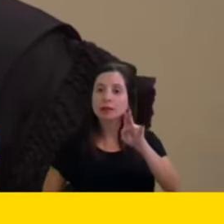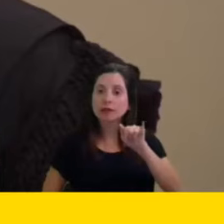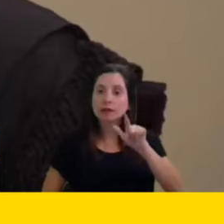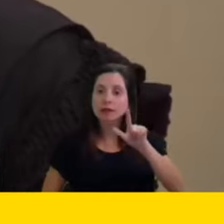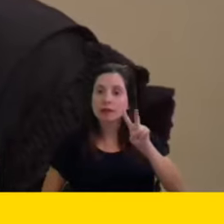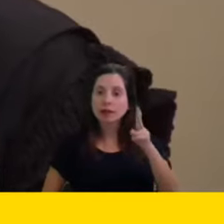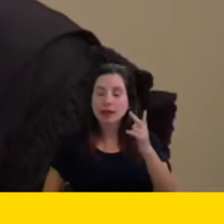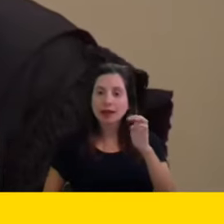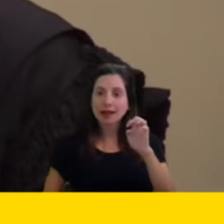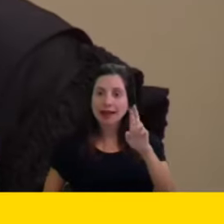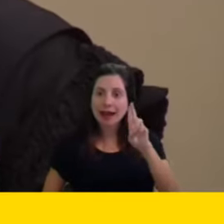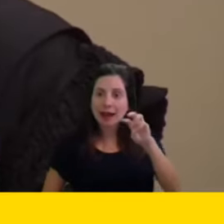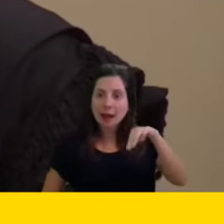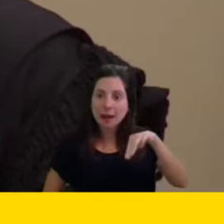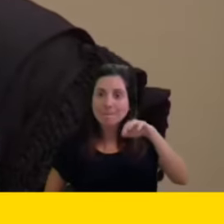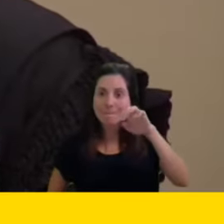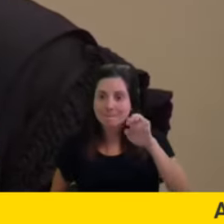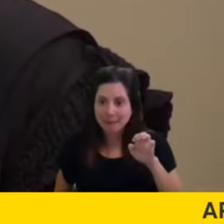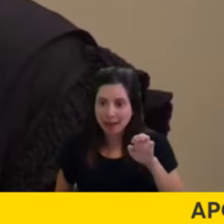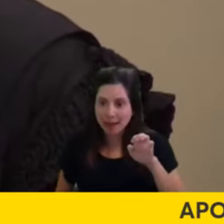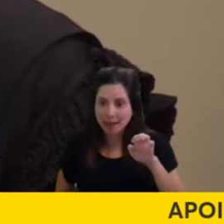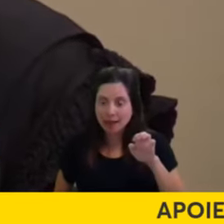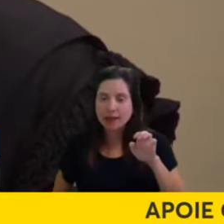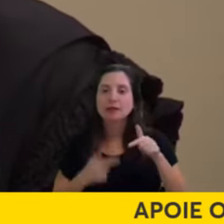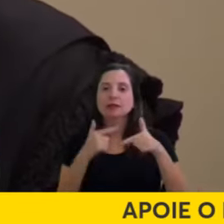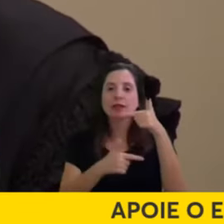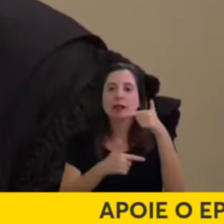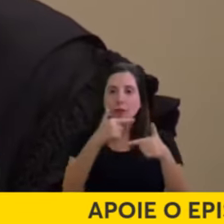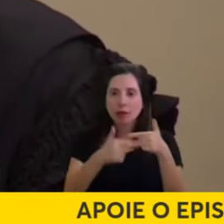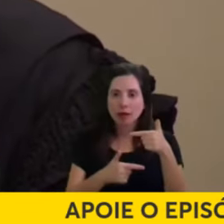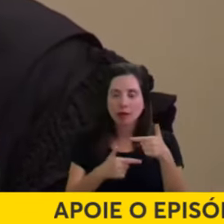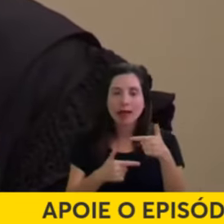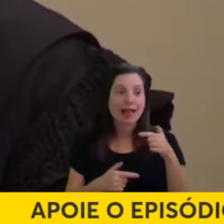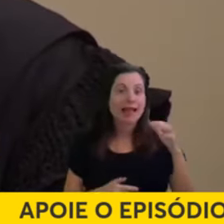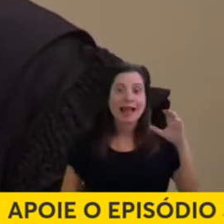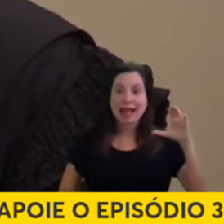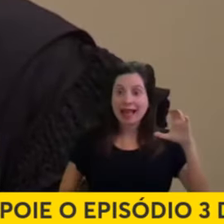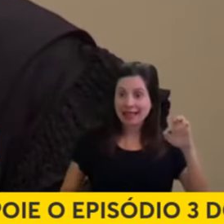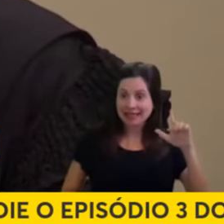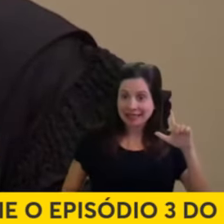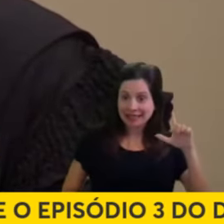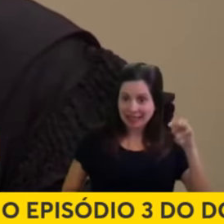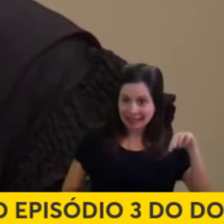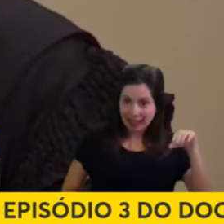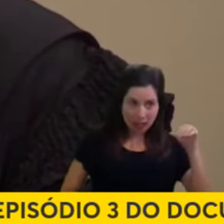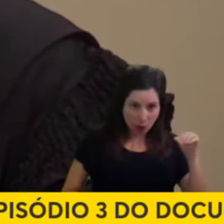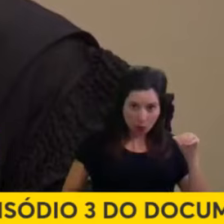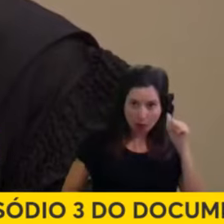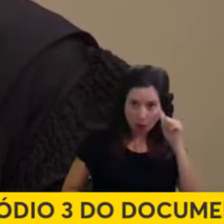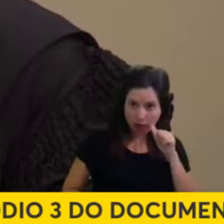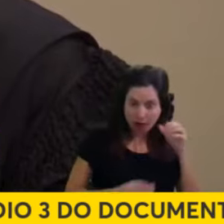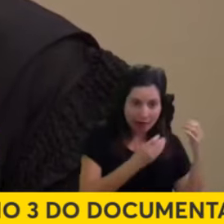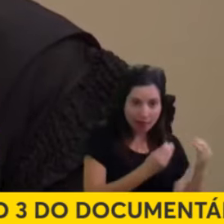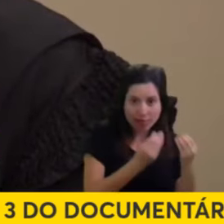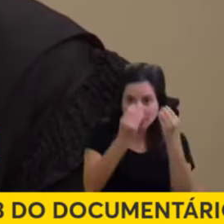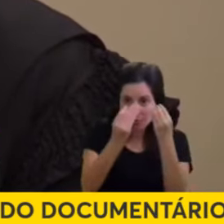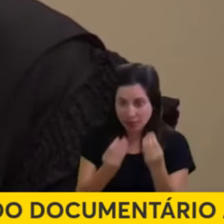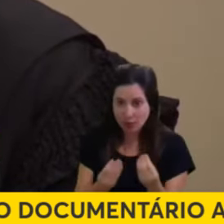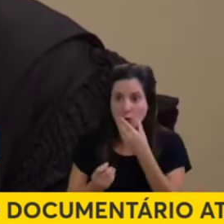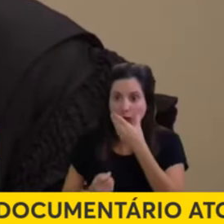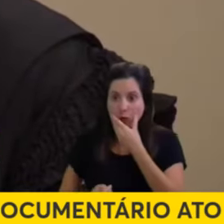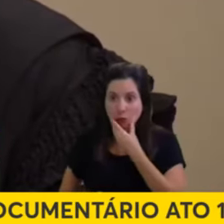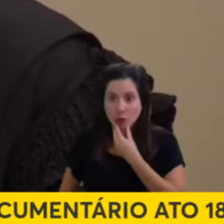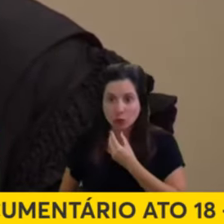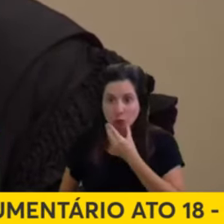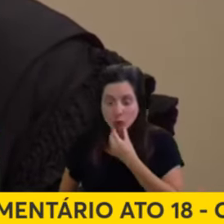15 5.399 ao passo que recebeu diretamente de Selma o valor de r$ 14.000 no período pré-eleitoral e